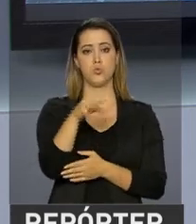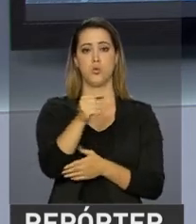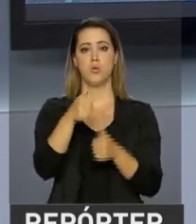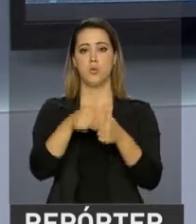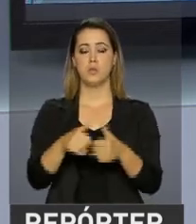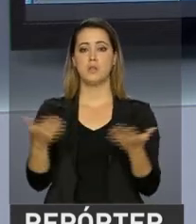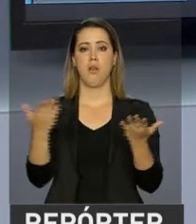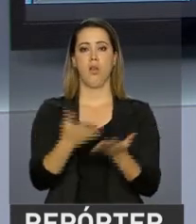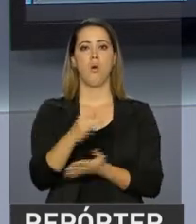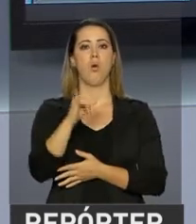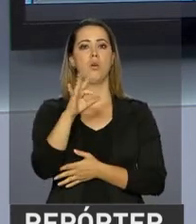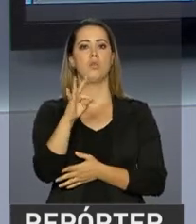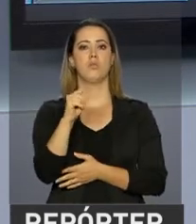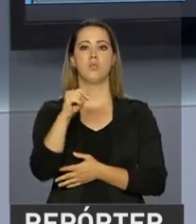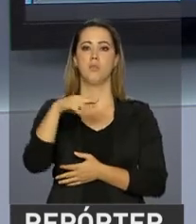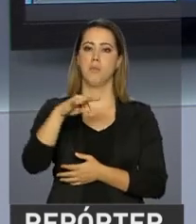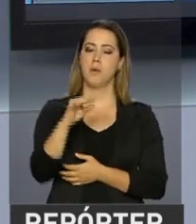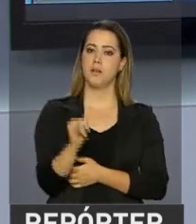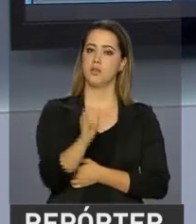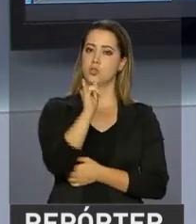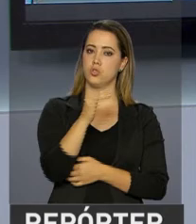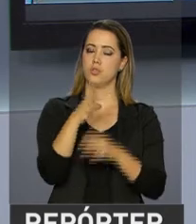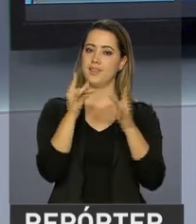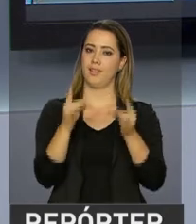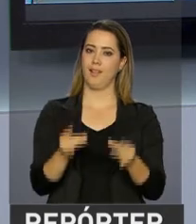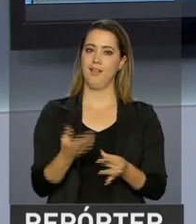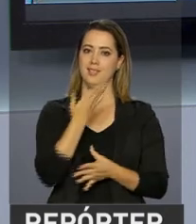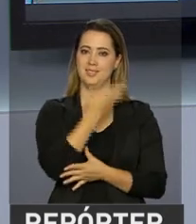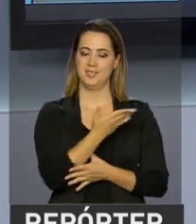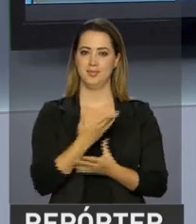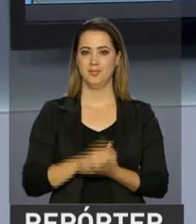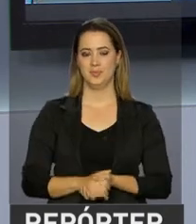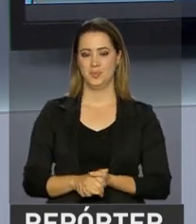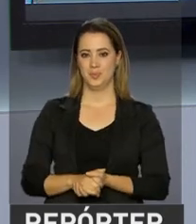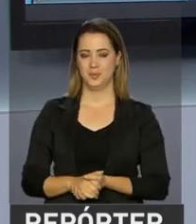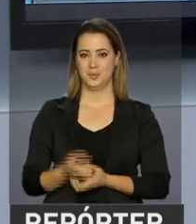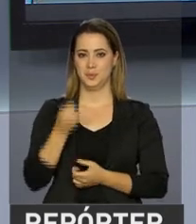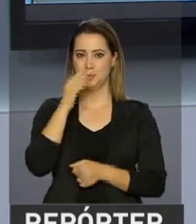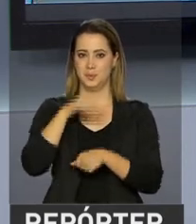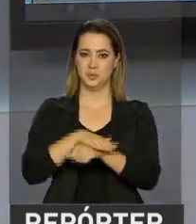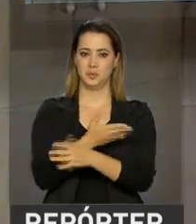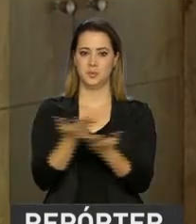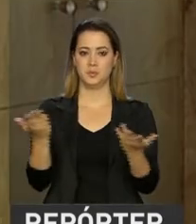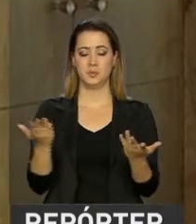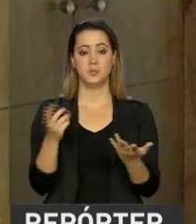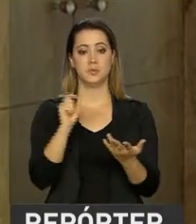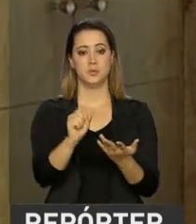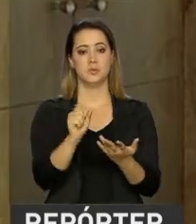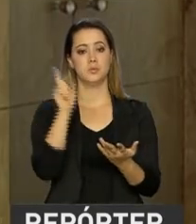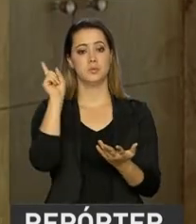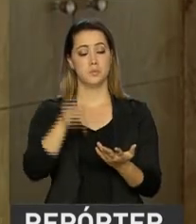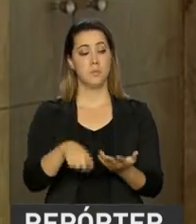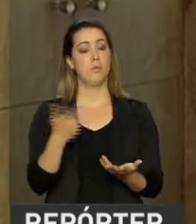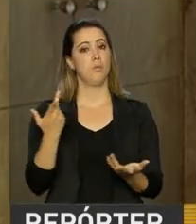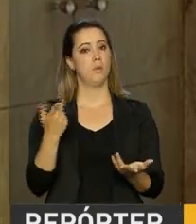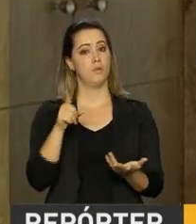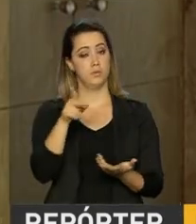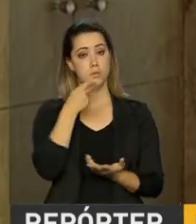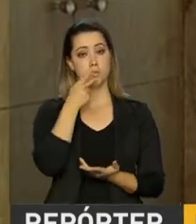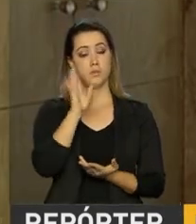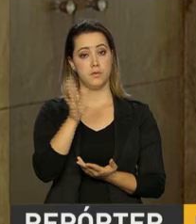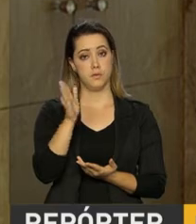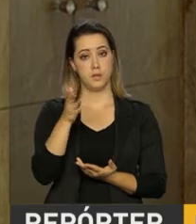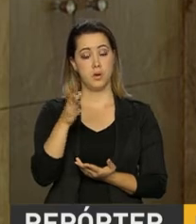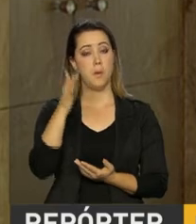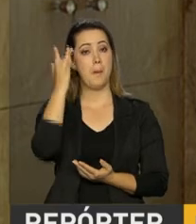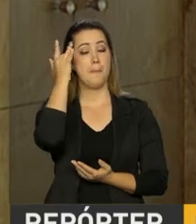está no itamaraty tem mais detalhes boa noite não tendo ana carolina boa noite a todos isso mesmo é como você falou que